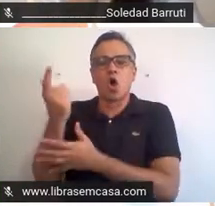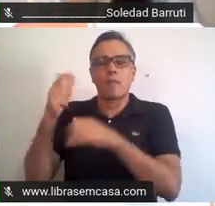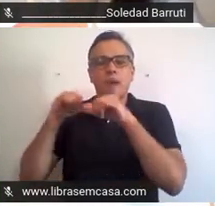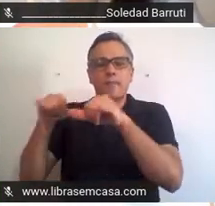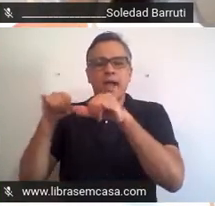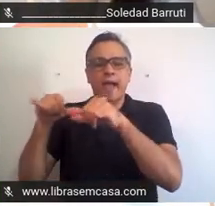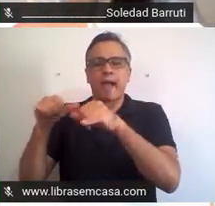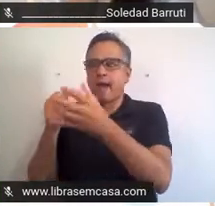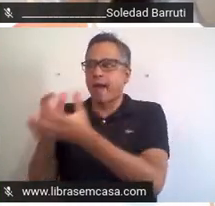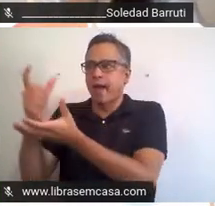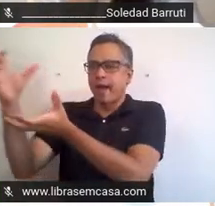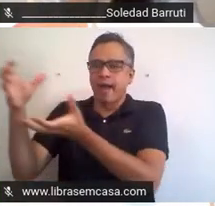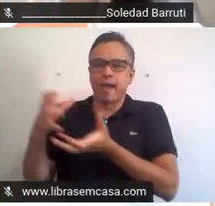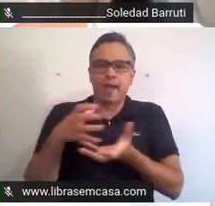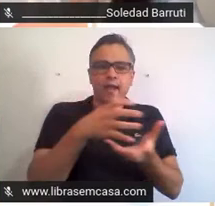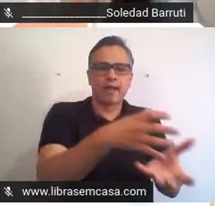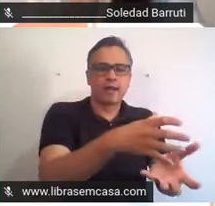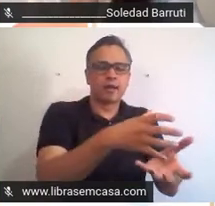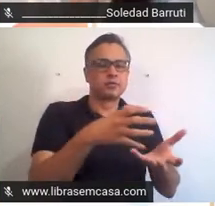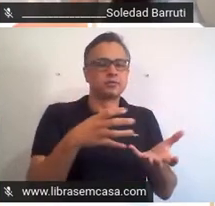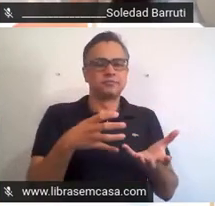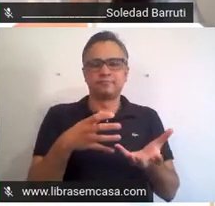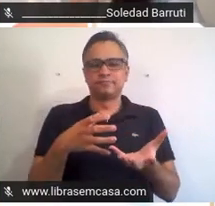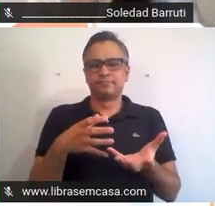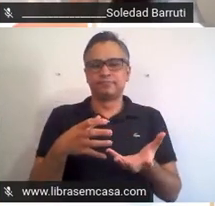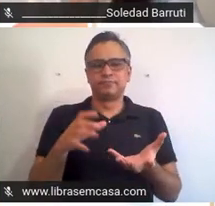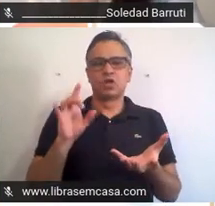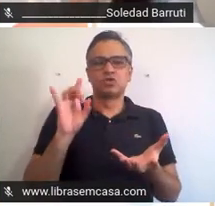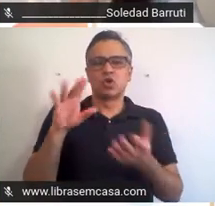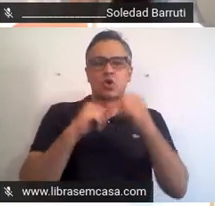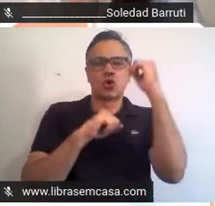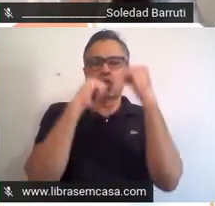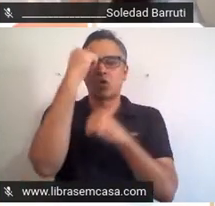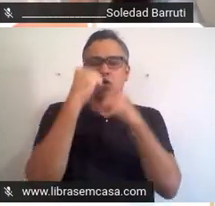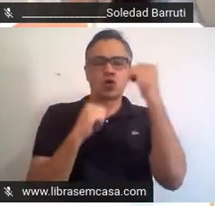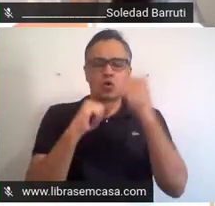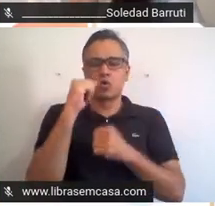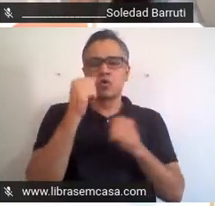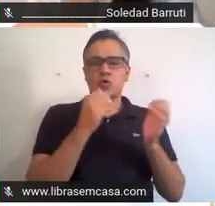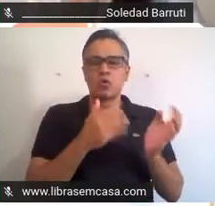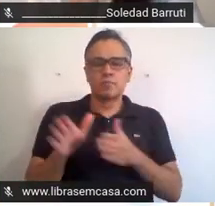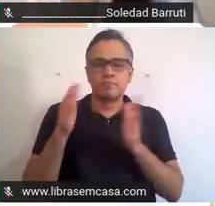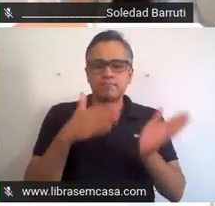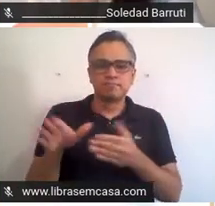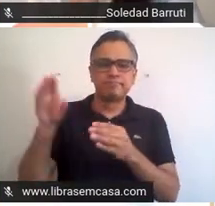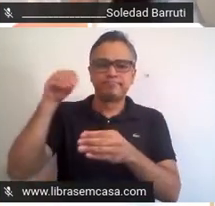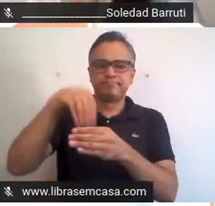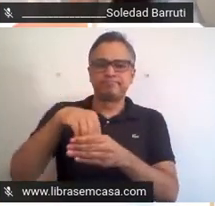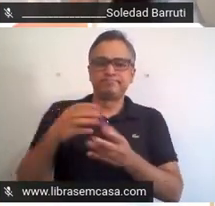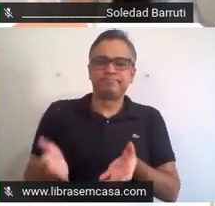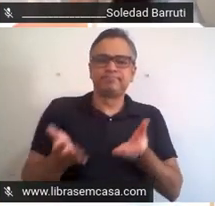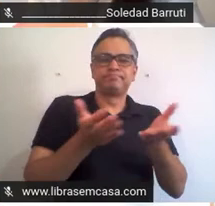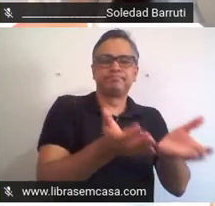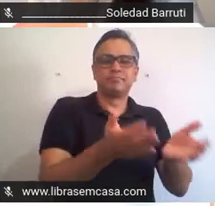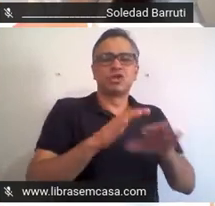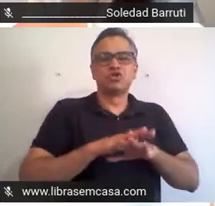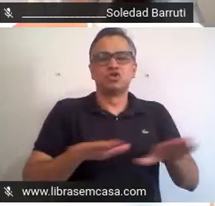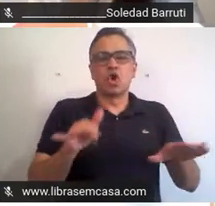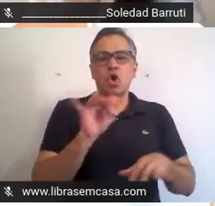atacadistas, que fosse uma cesta só de alimentos ultraprocessados e processados. Então, tudo isso mostra o